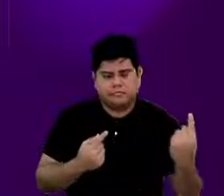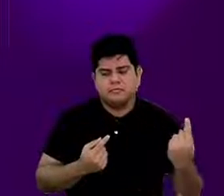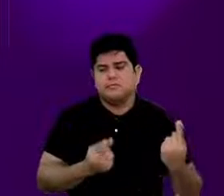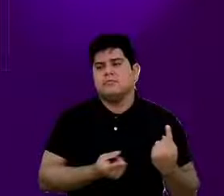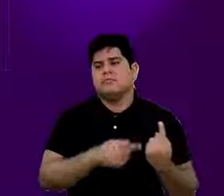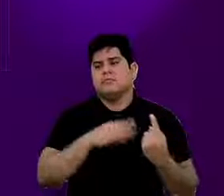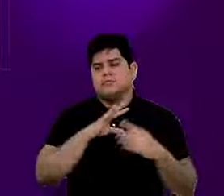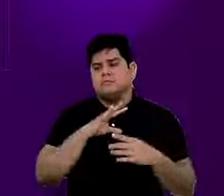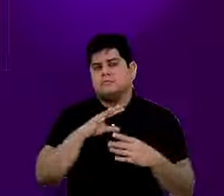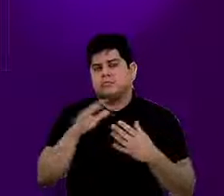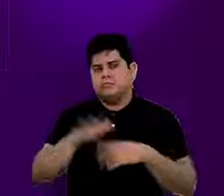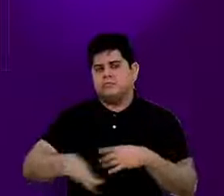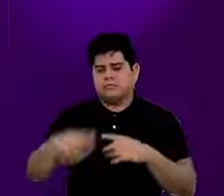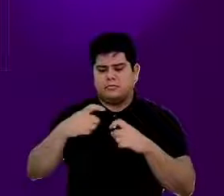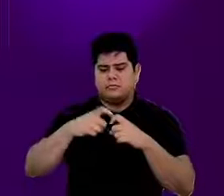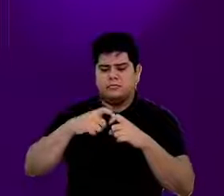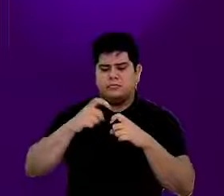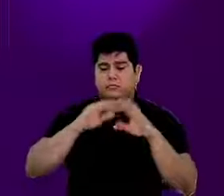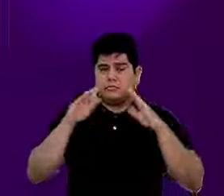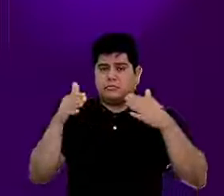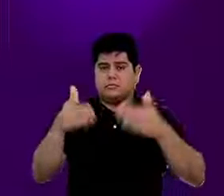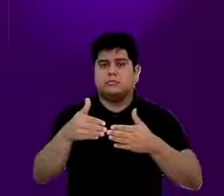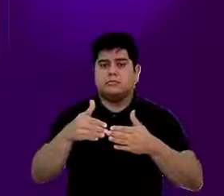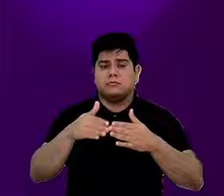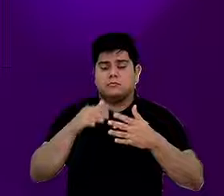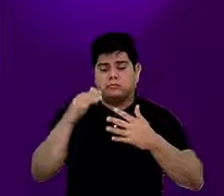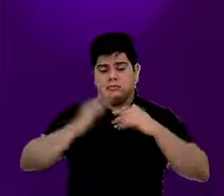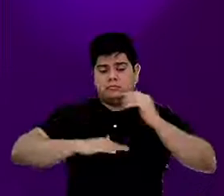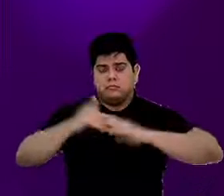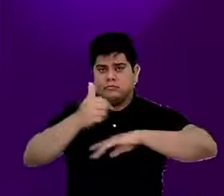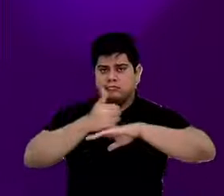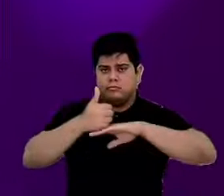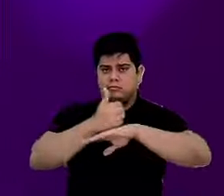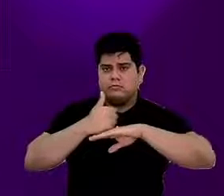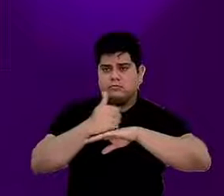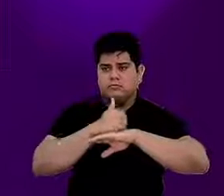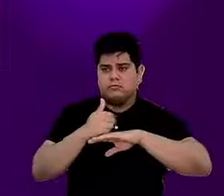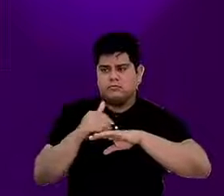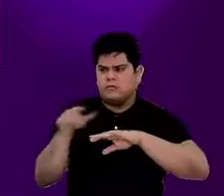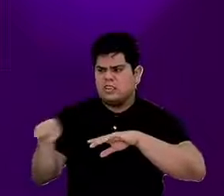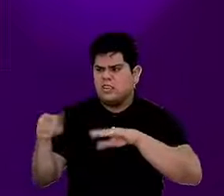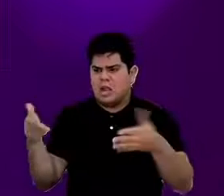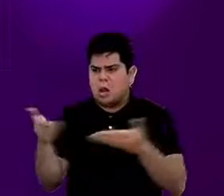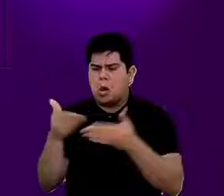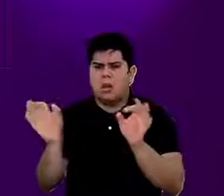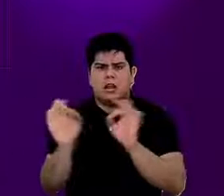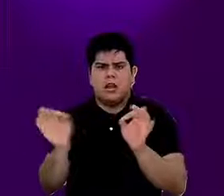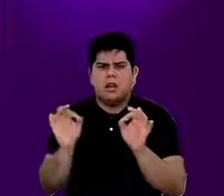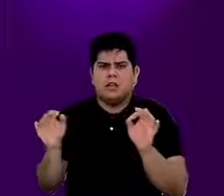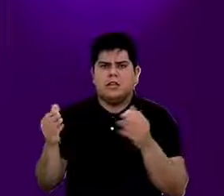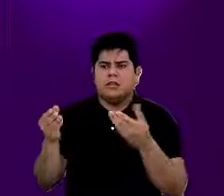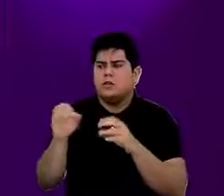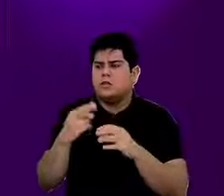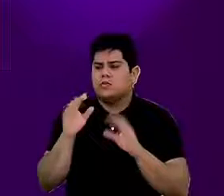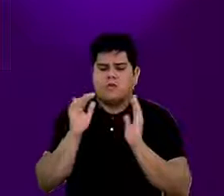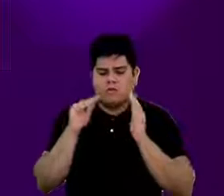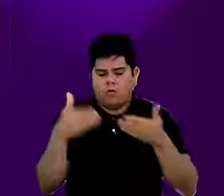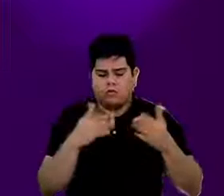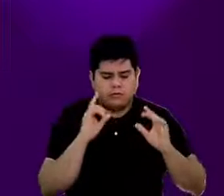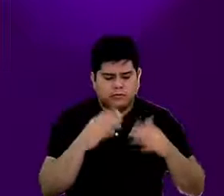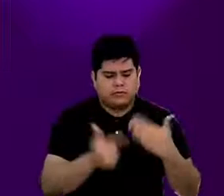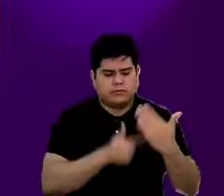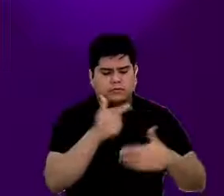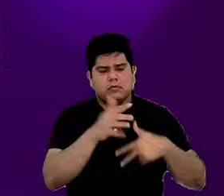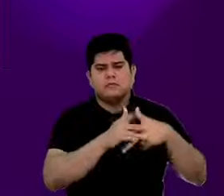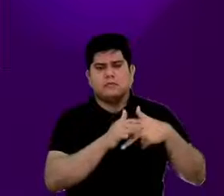inclusive dentre a área médica específica, as especialidades não se conversando e cada um focando em um segmento do